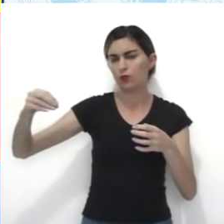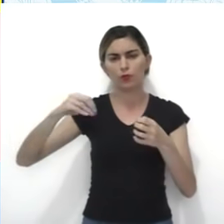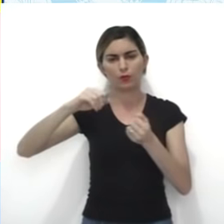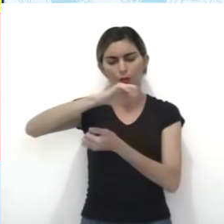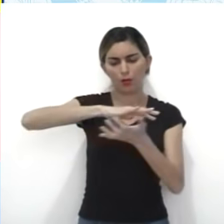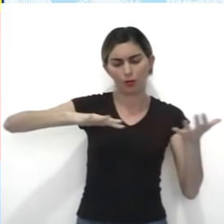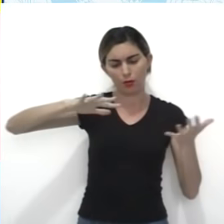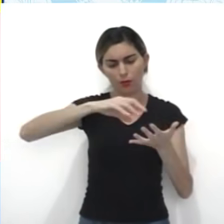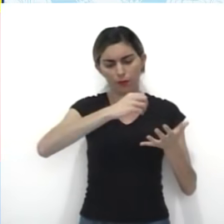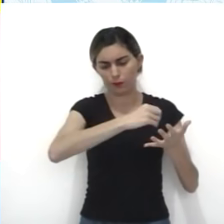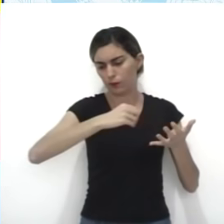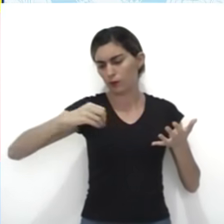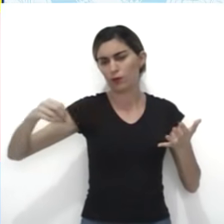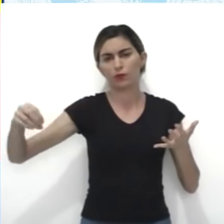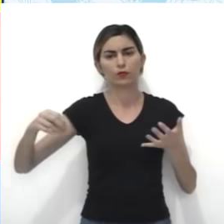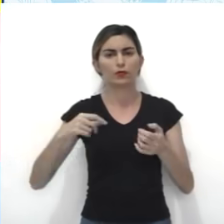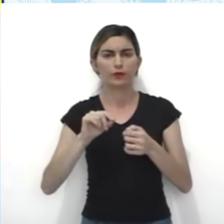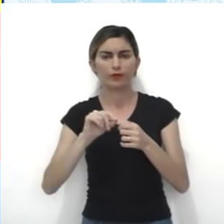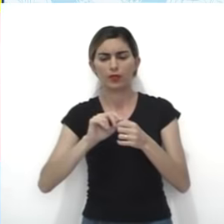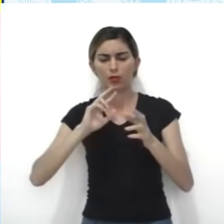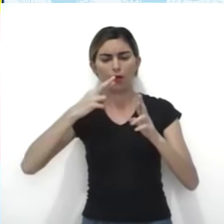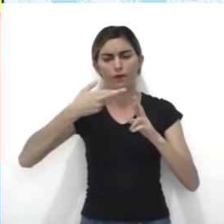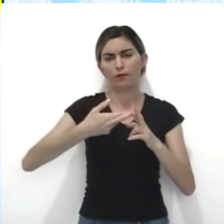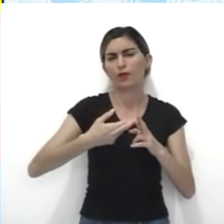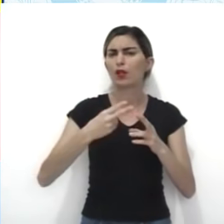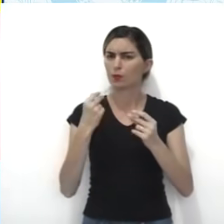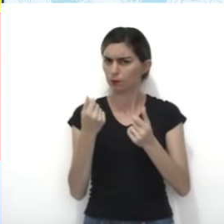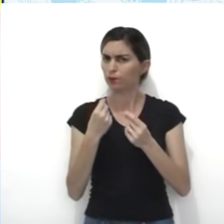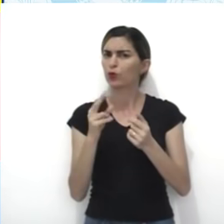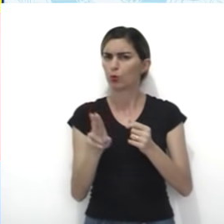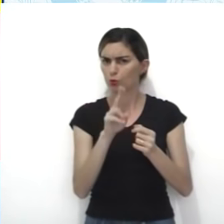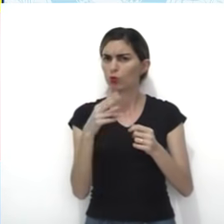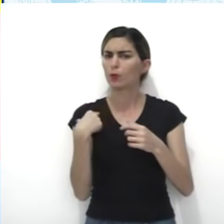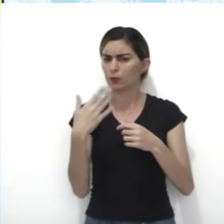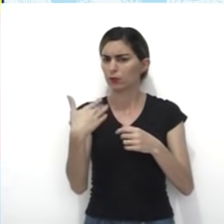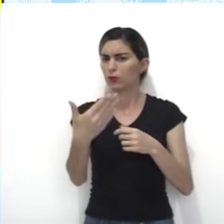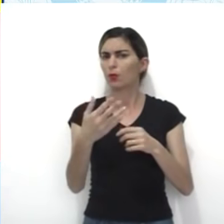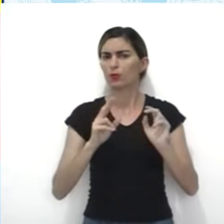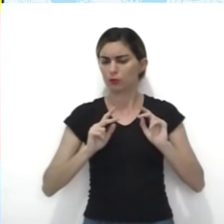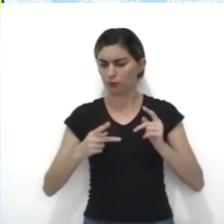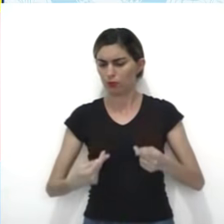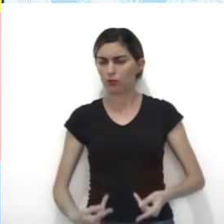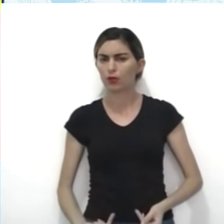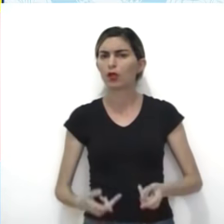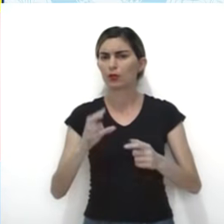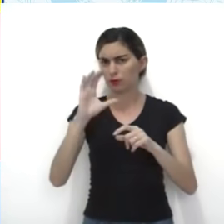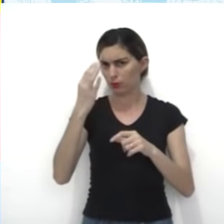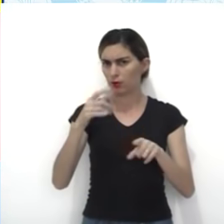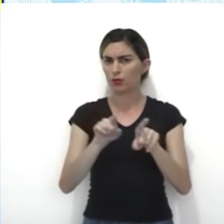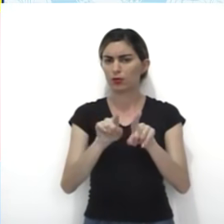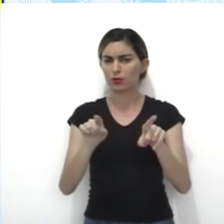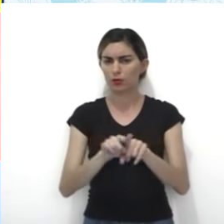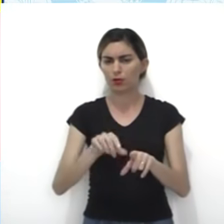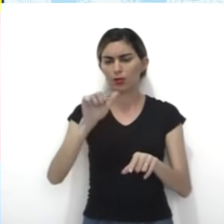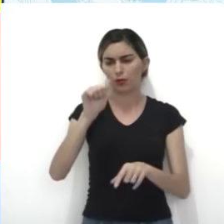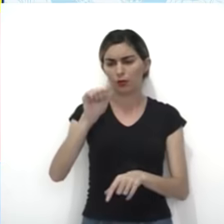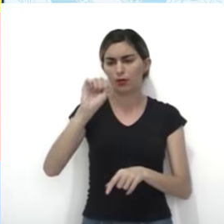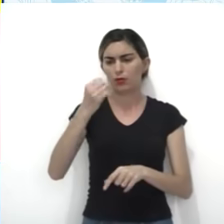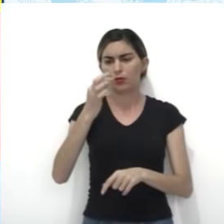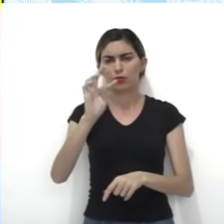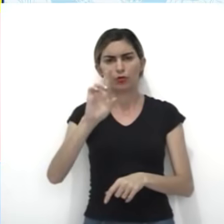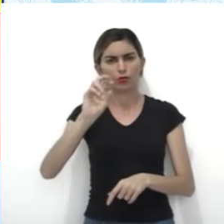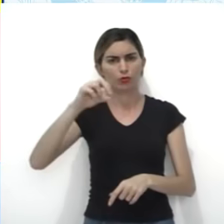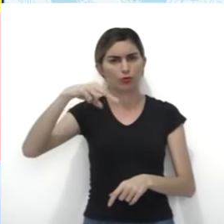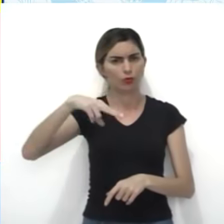astros e observar as referências e fazer esse catálogo que serviu durante muito tempo para a humanidade e para ciência